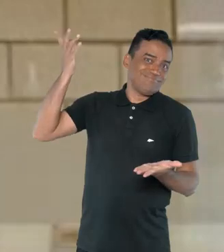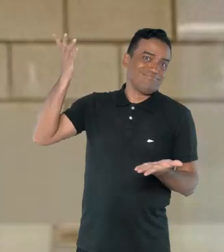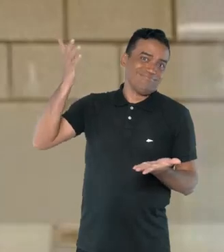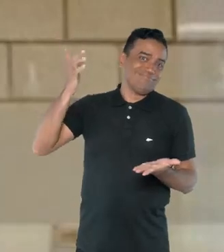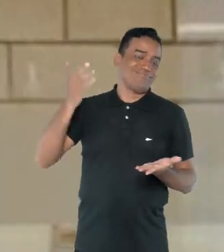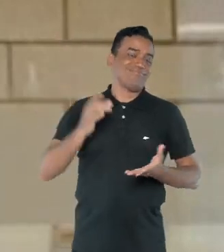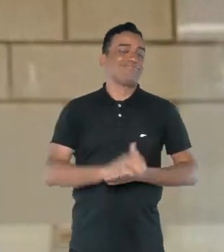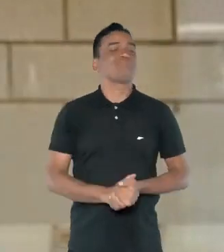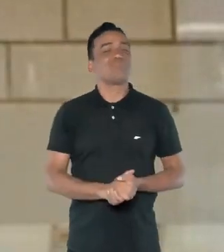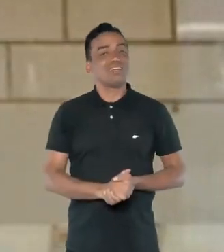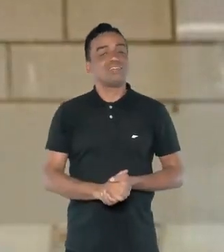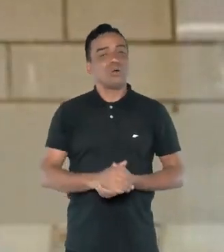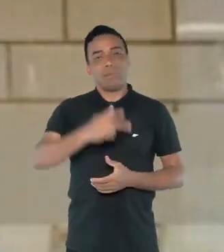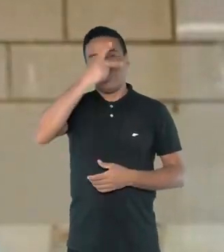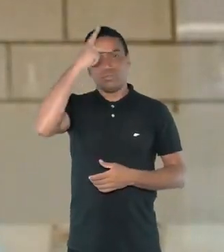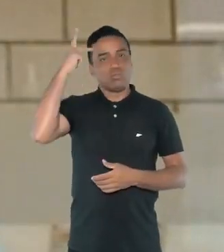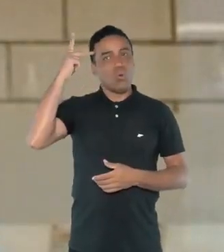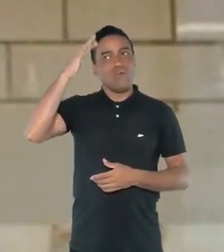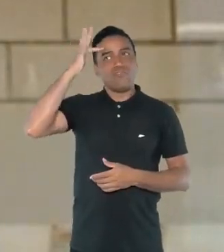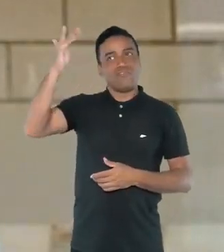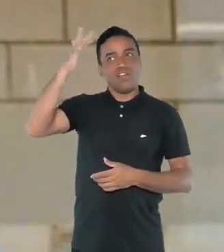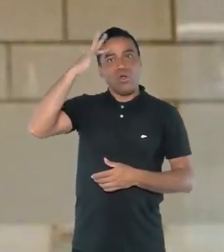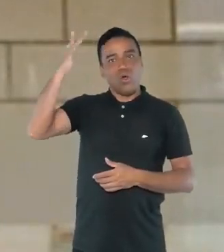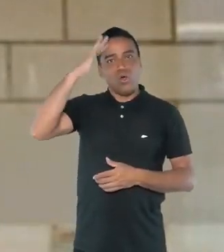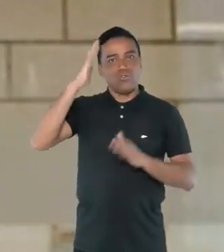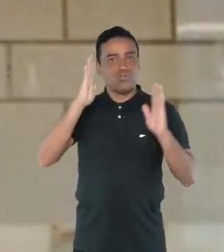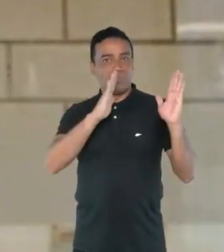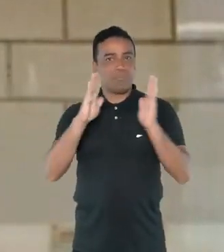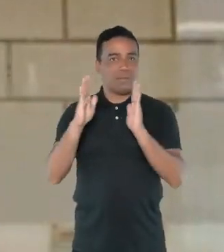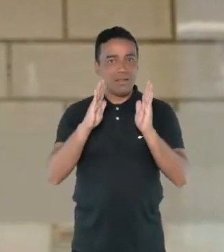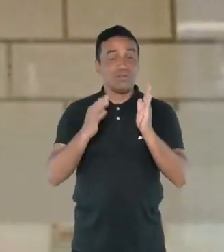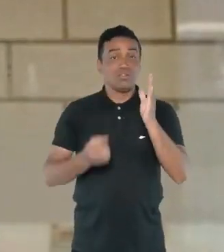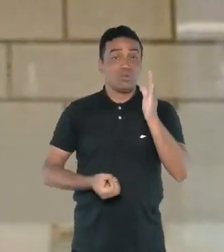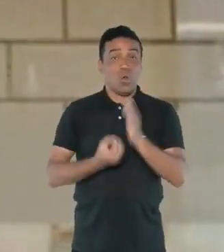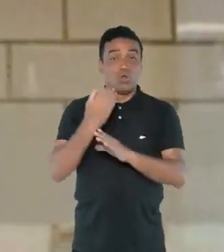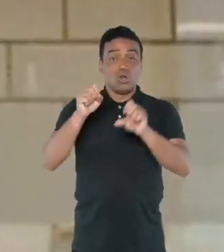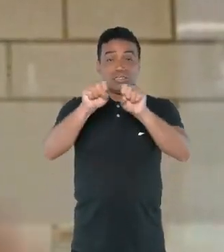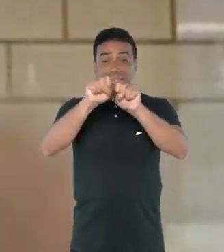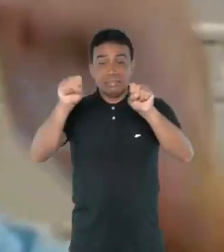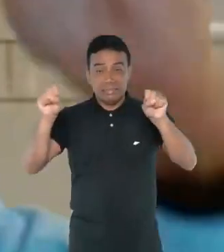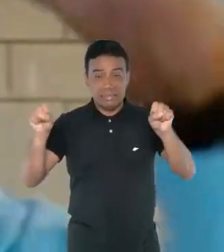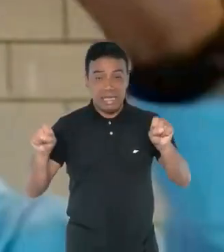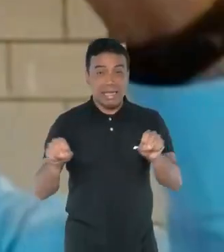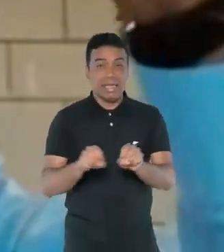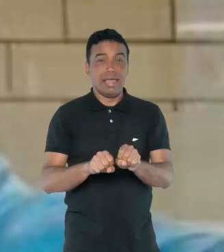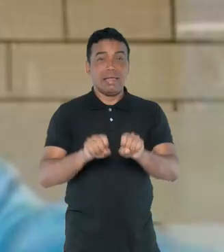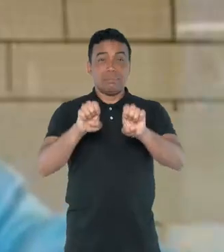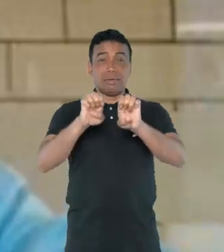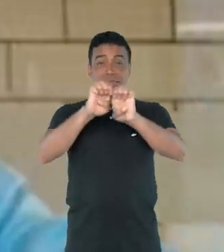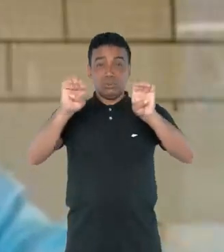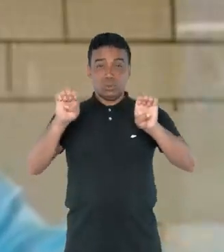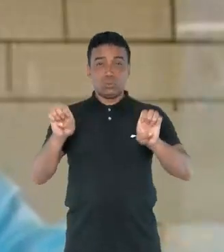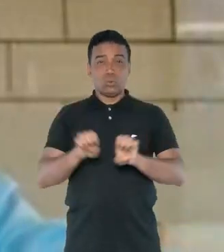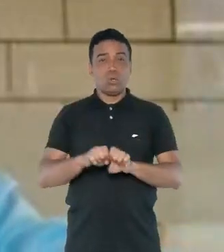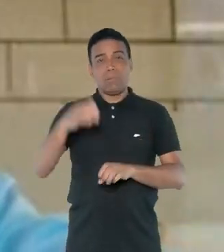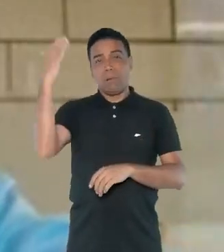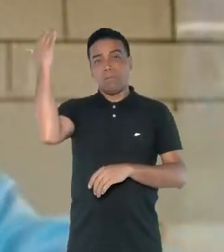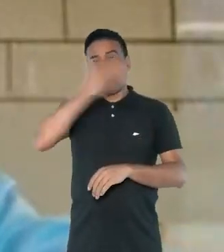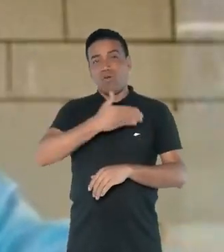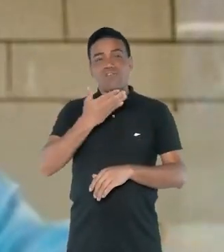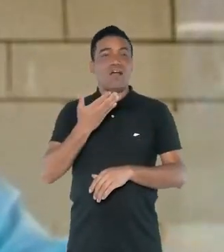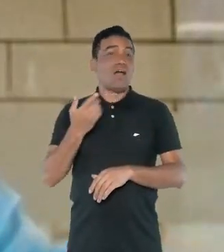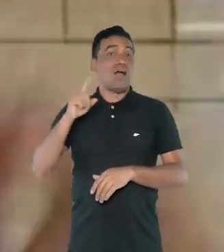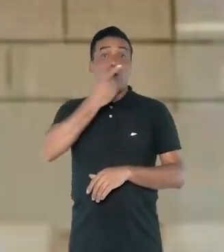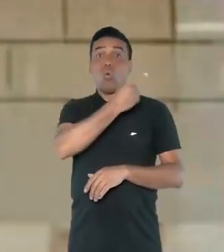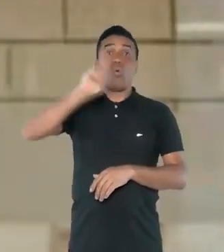Então, são filósofos que constroem sistemas e esquemas para provar a última causa, né,